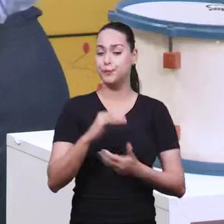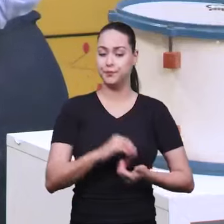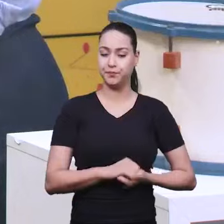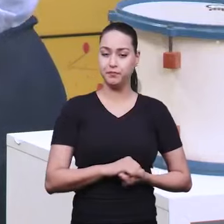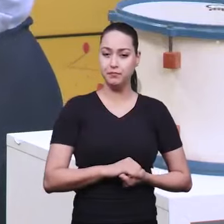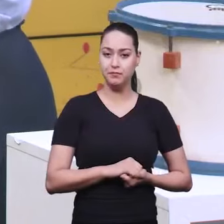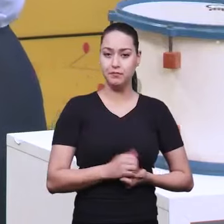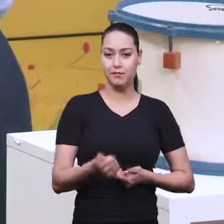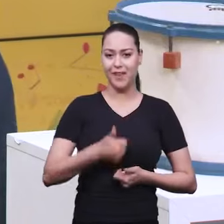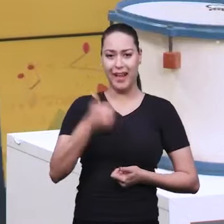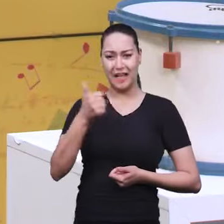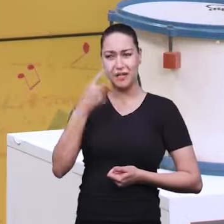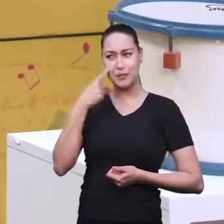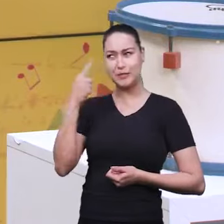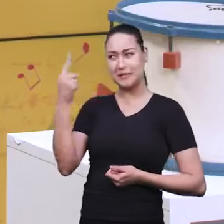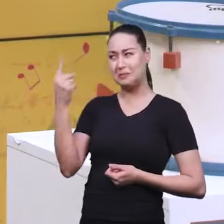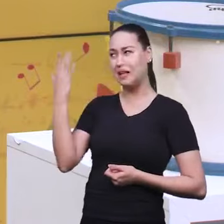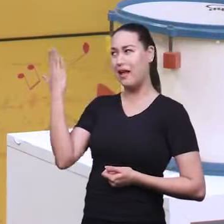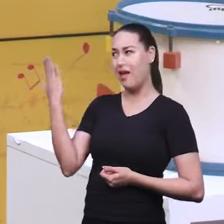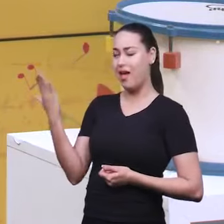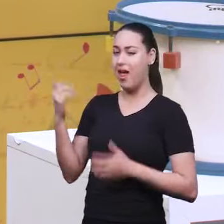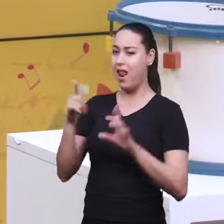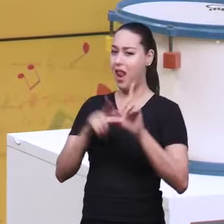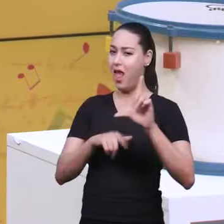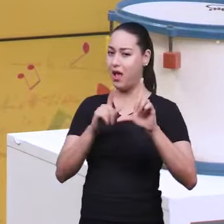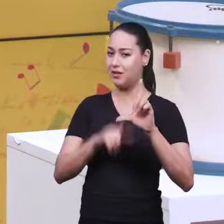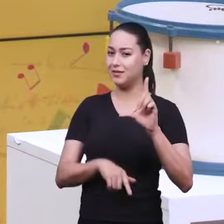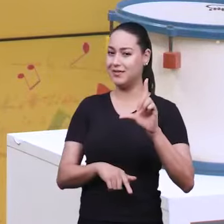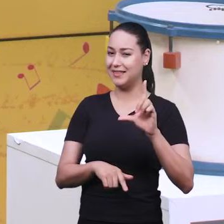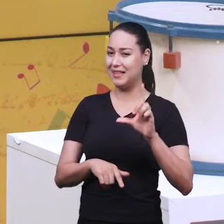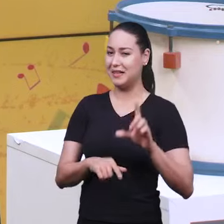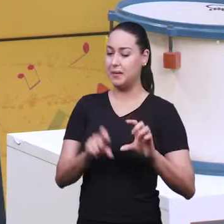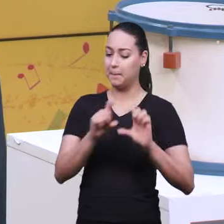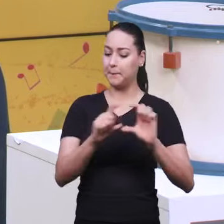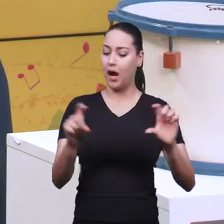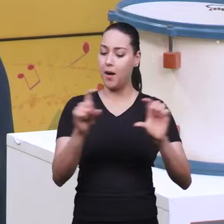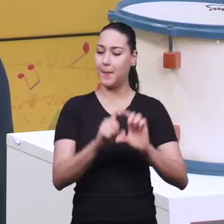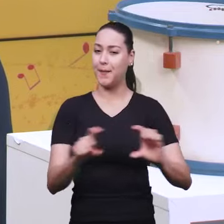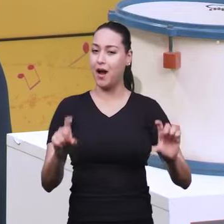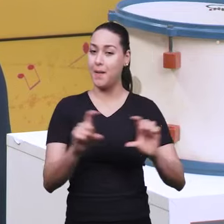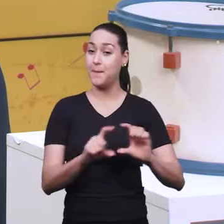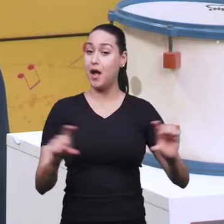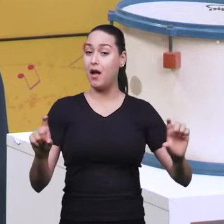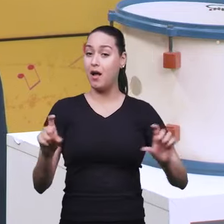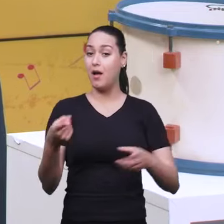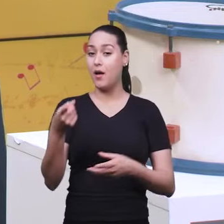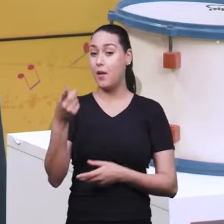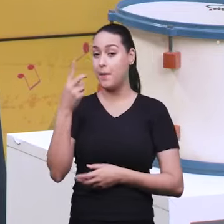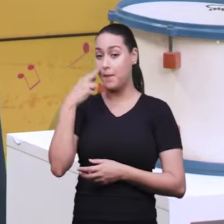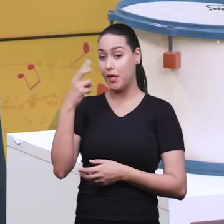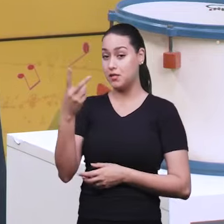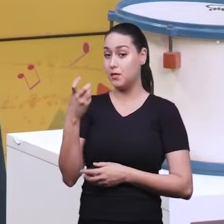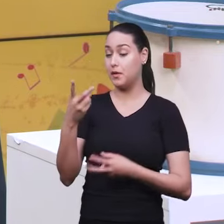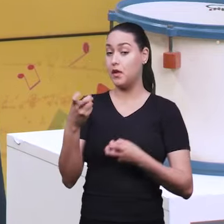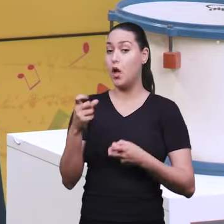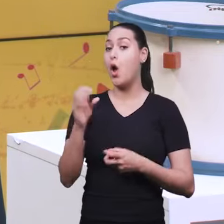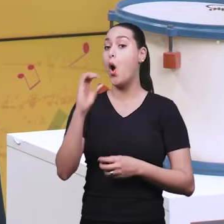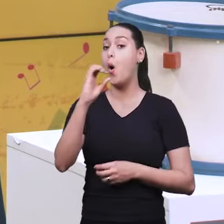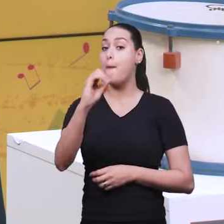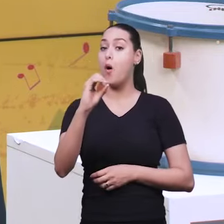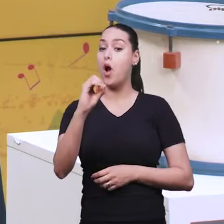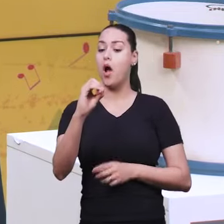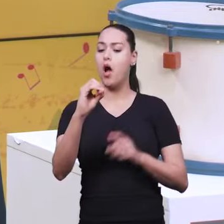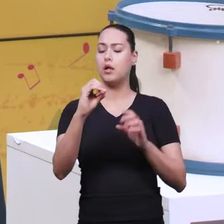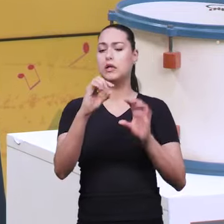louvor. Primeiro, antes de nós vermos aqui na letra, vamos dar uma olhadinha nessa legenda. Olha,